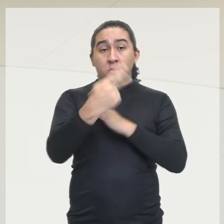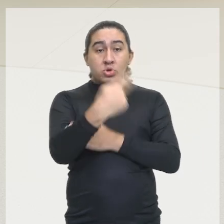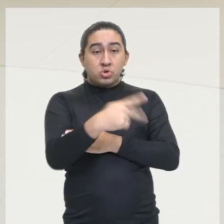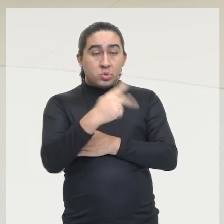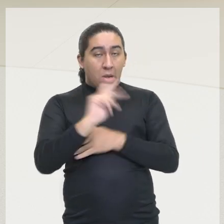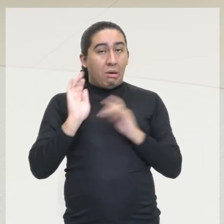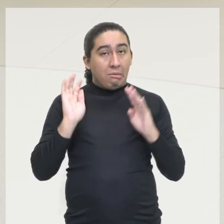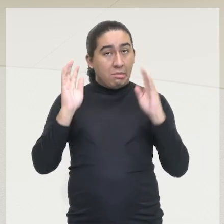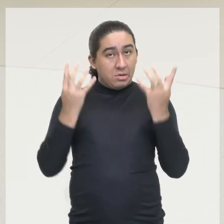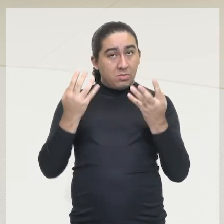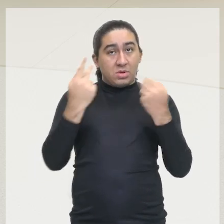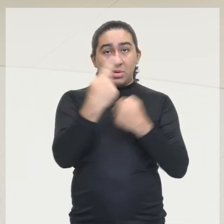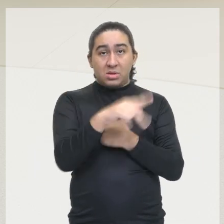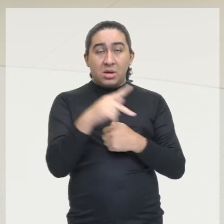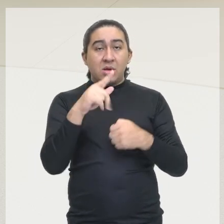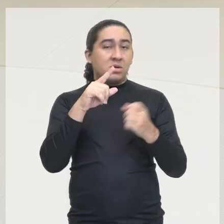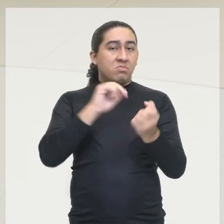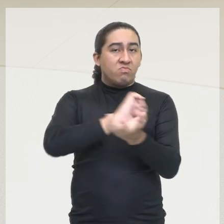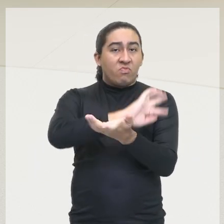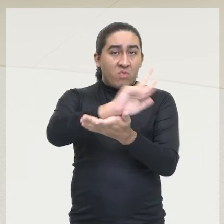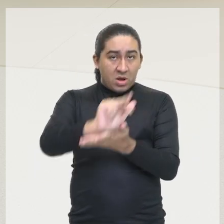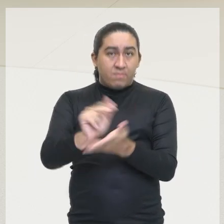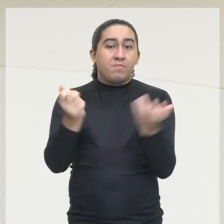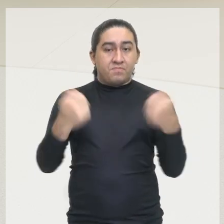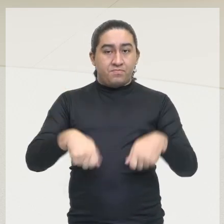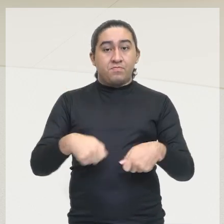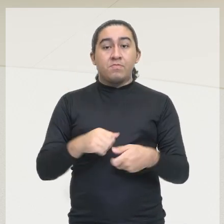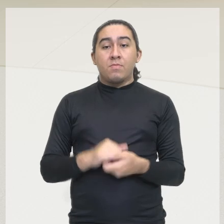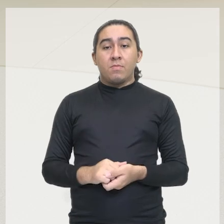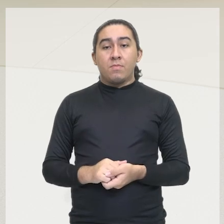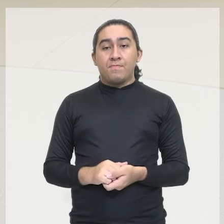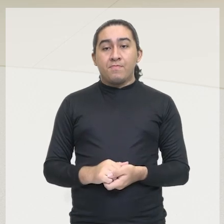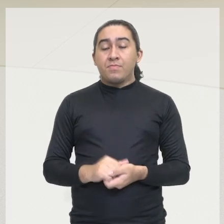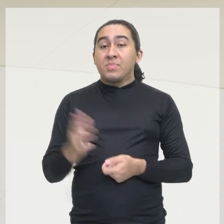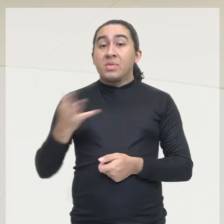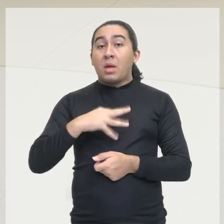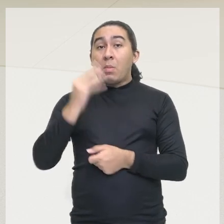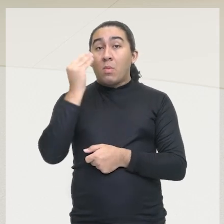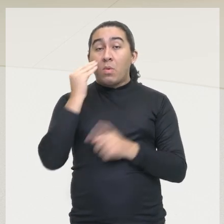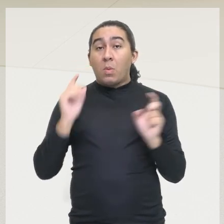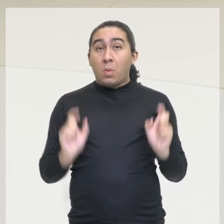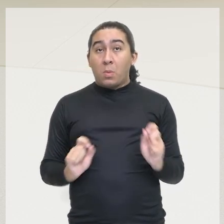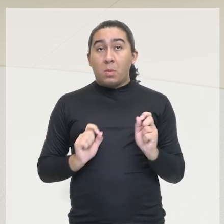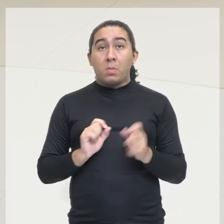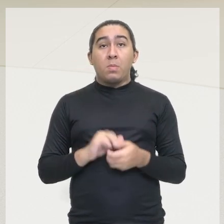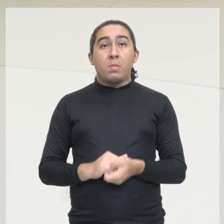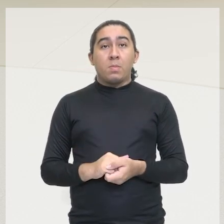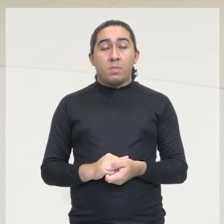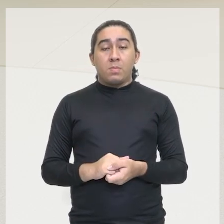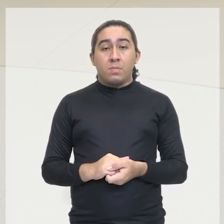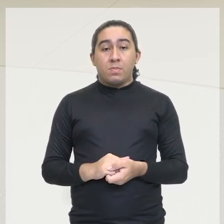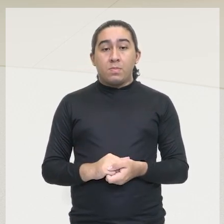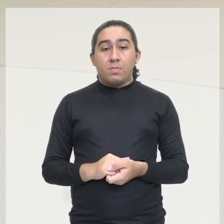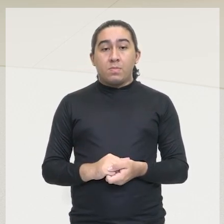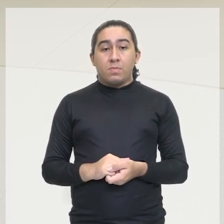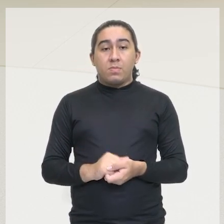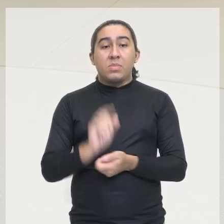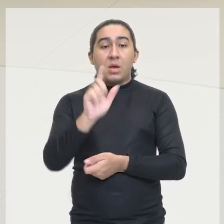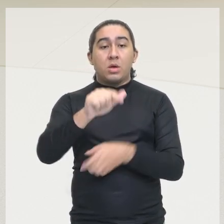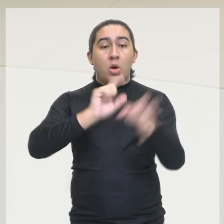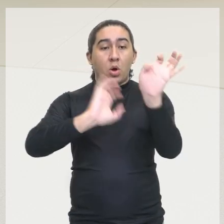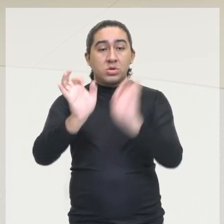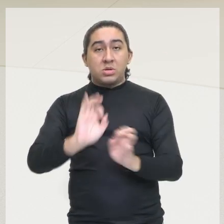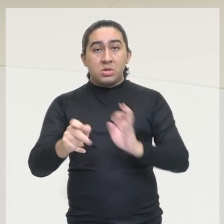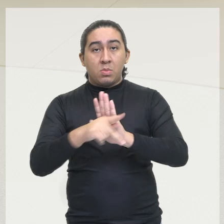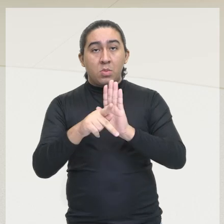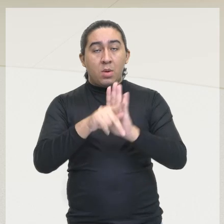ali que compõem aquele bioma, né? Então, vamos ver que eles são distribuídos